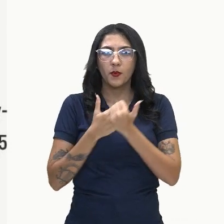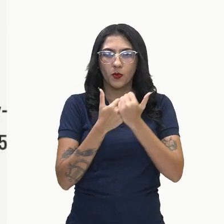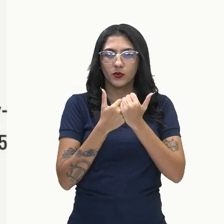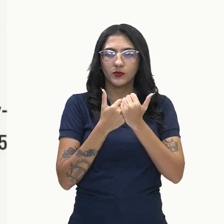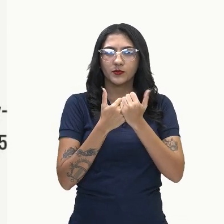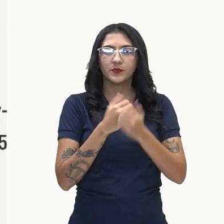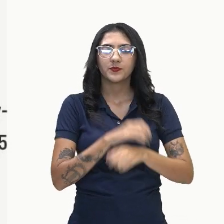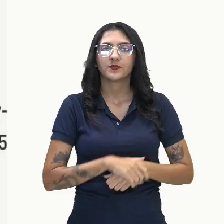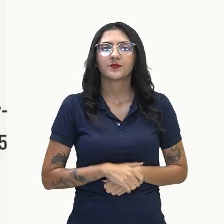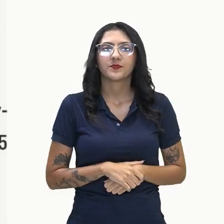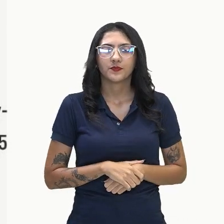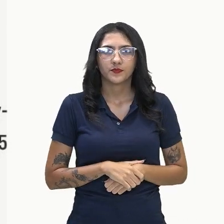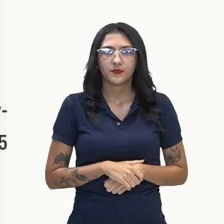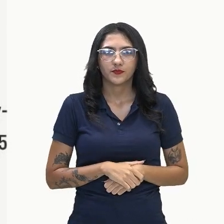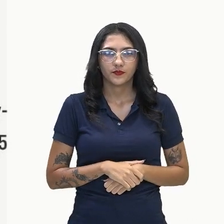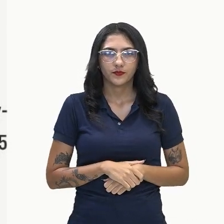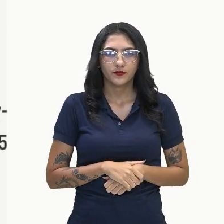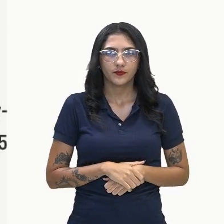tem